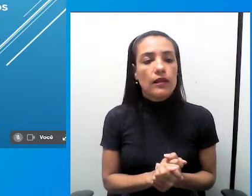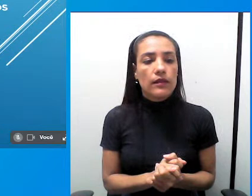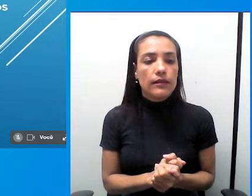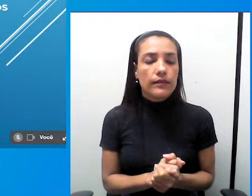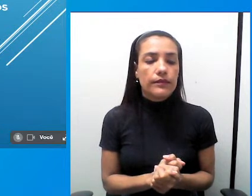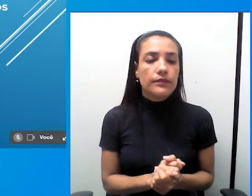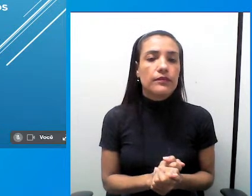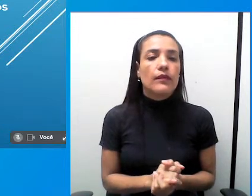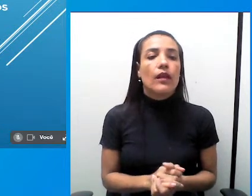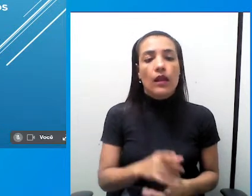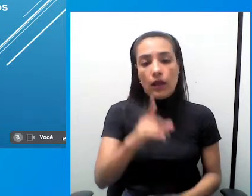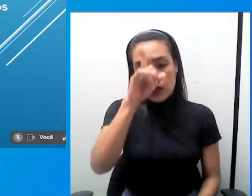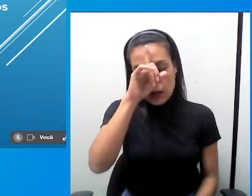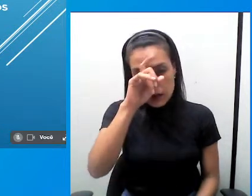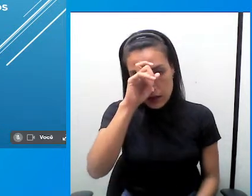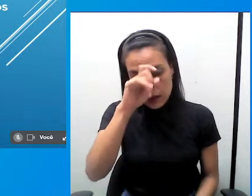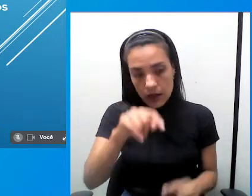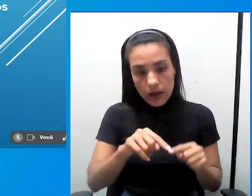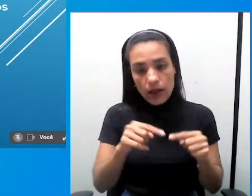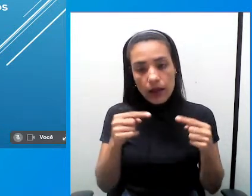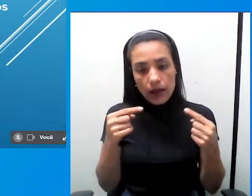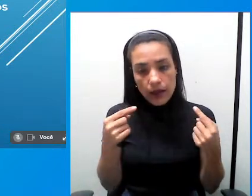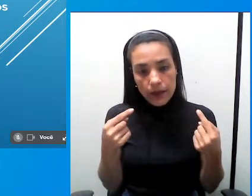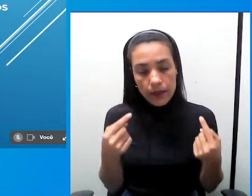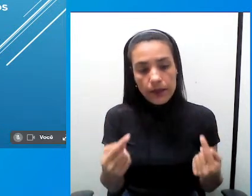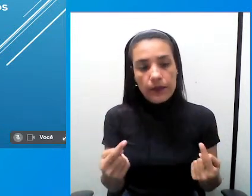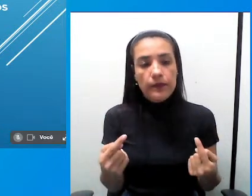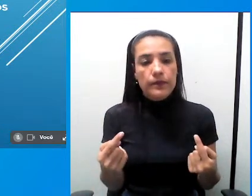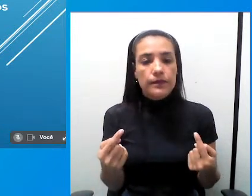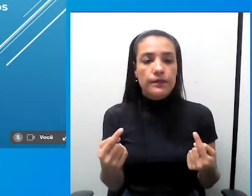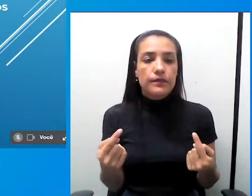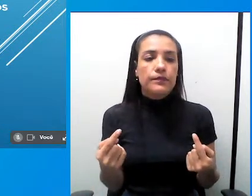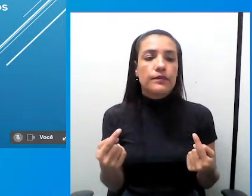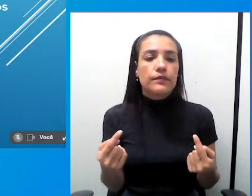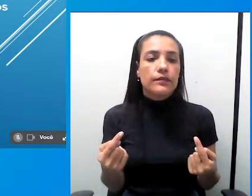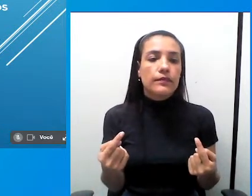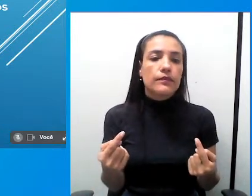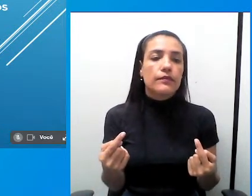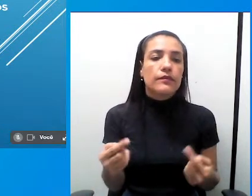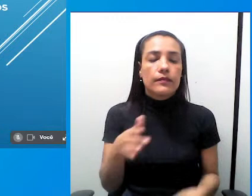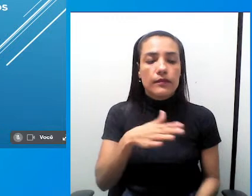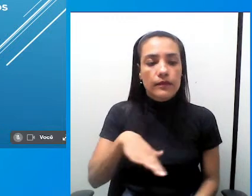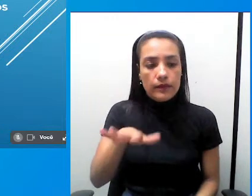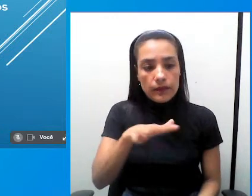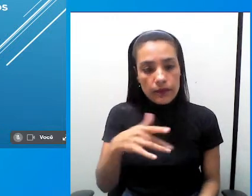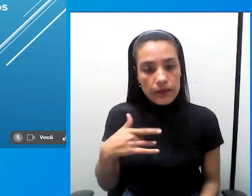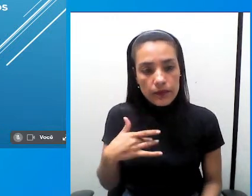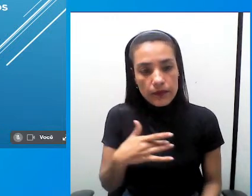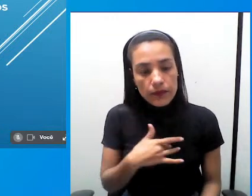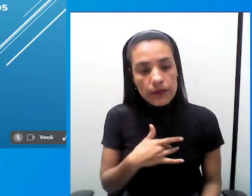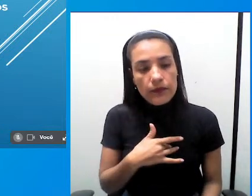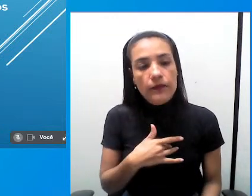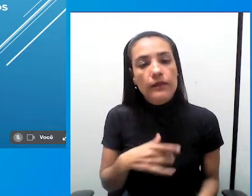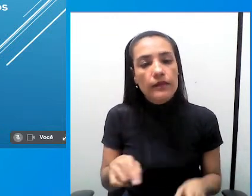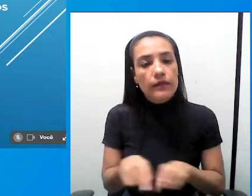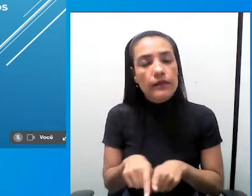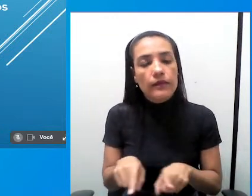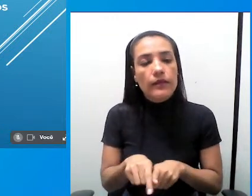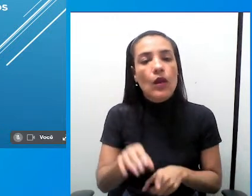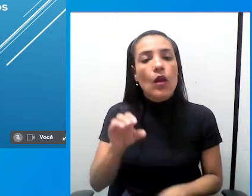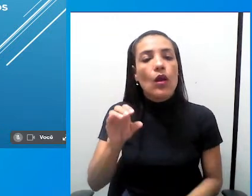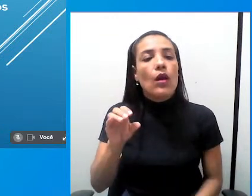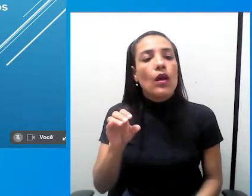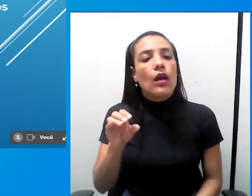relacionadas aos hospitais, mas nós temos também as redes de atenção básica à saúde e uma gama muito grande de oferta de